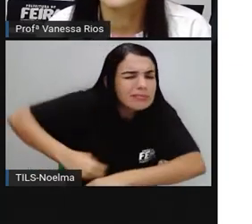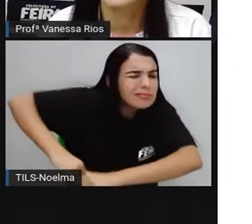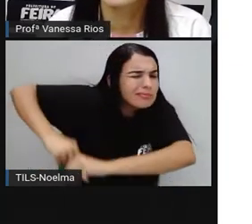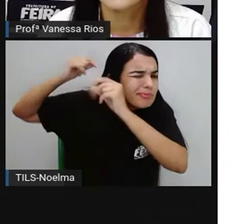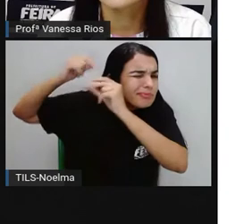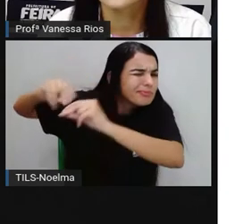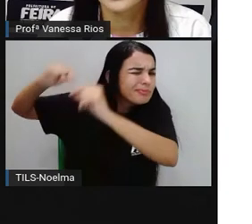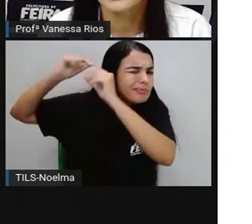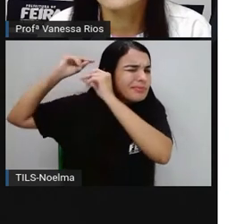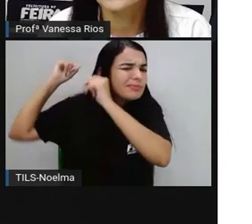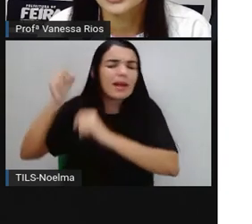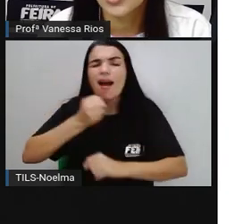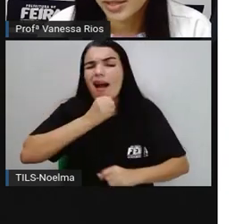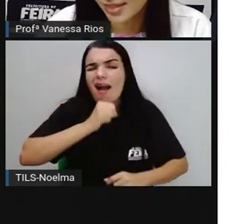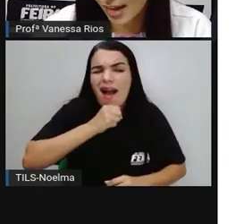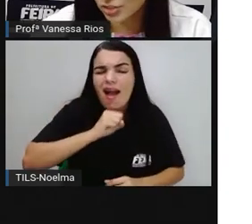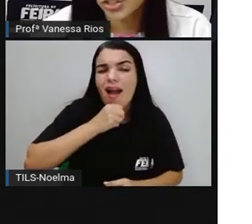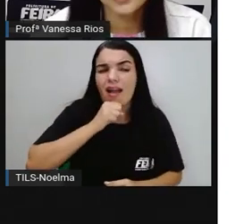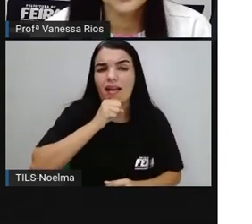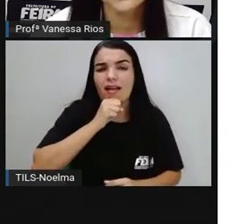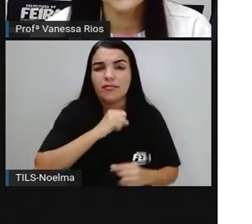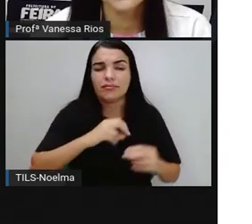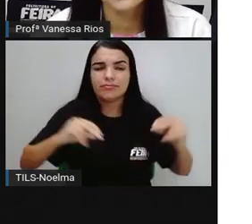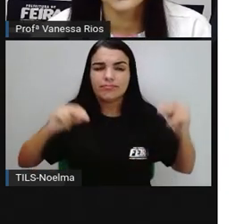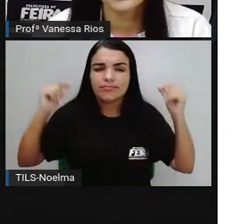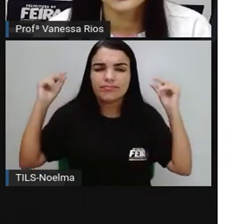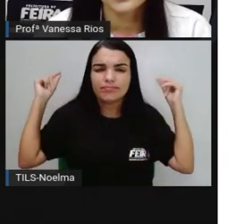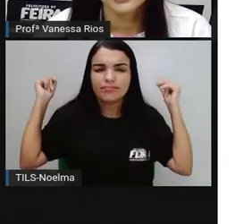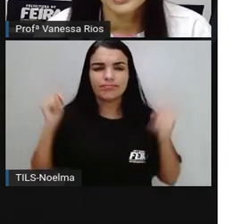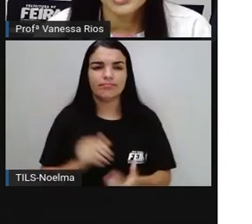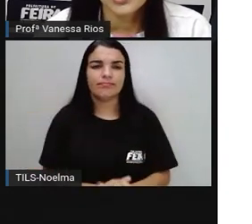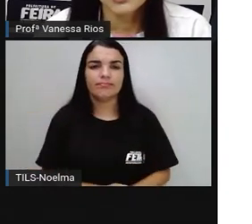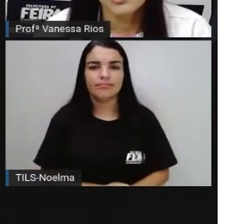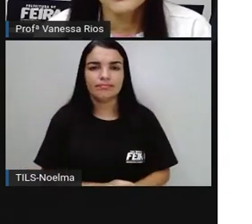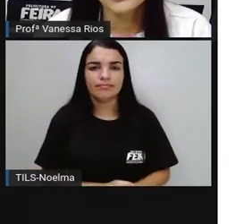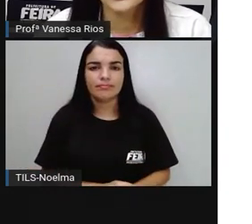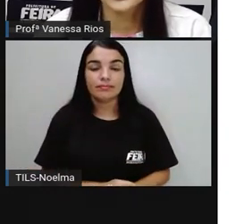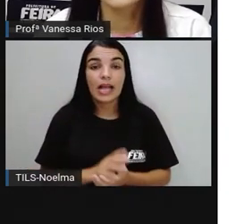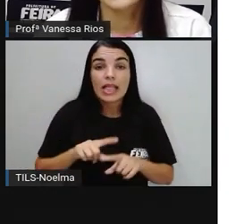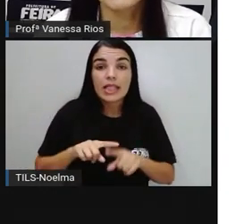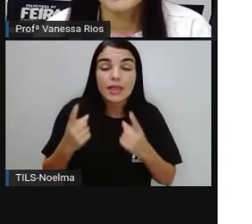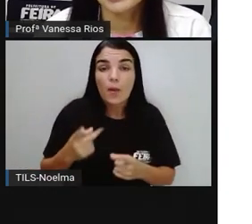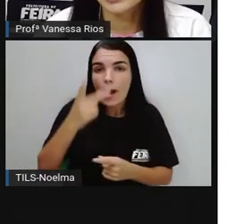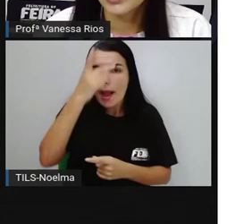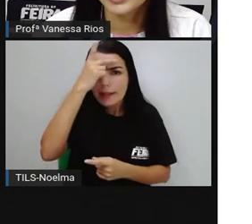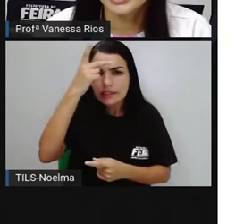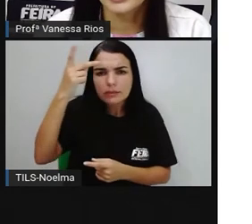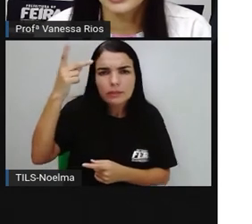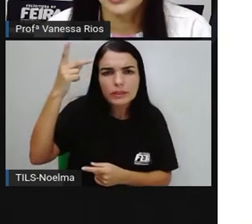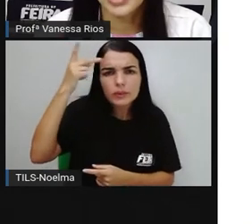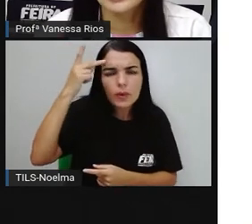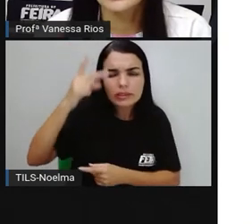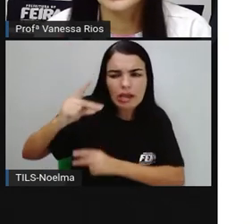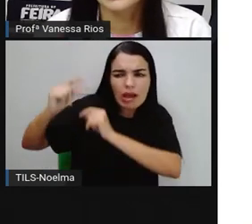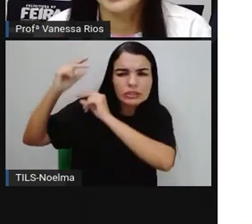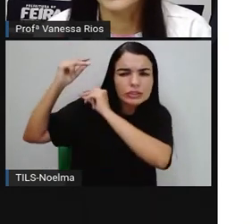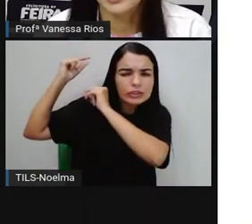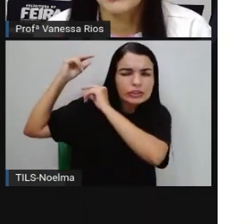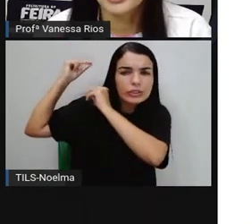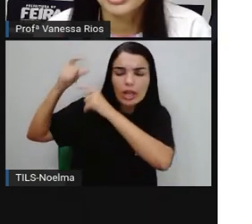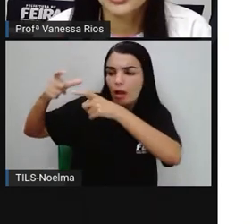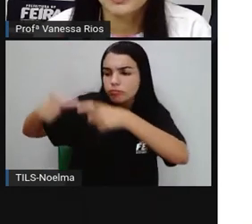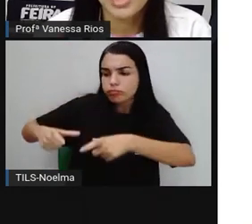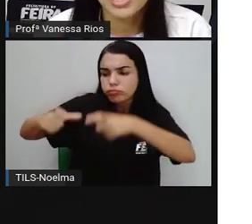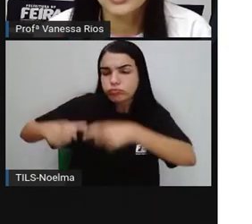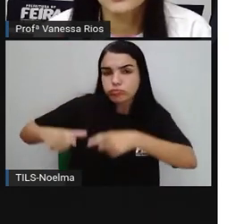mapas desde a antiguidade. O povo antigo da Babilônia, localizada no